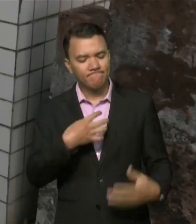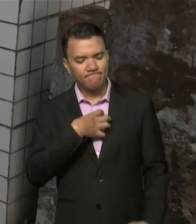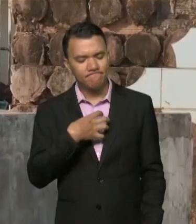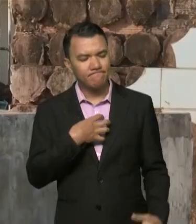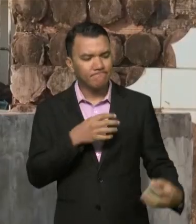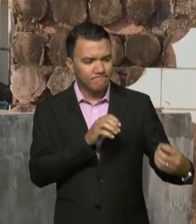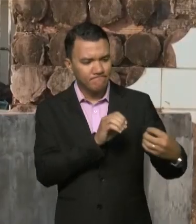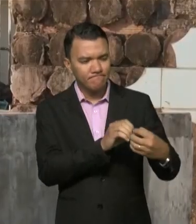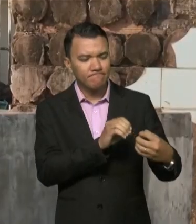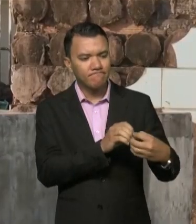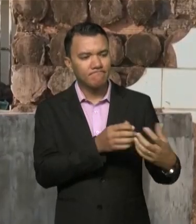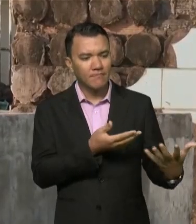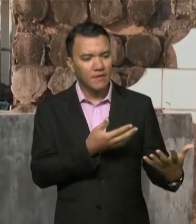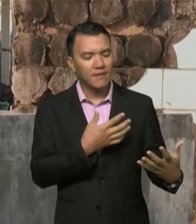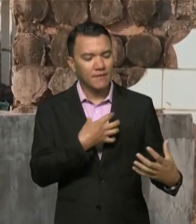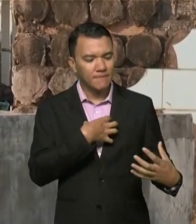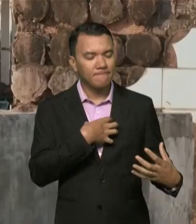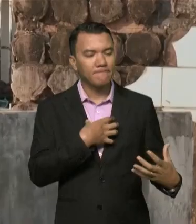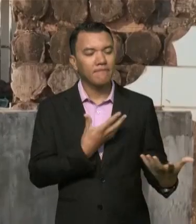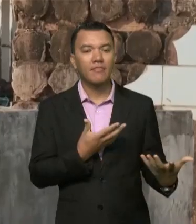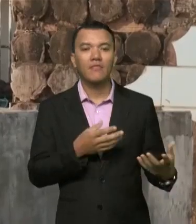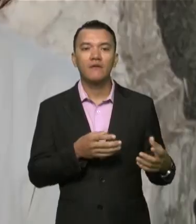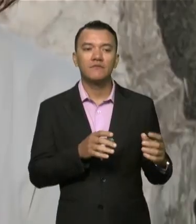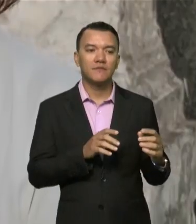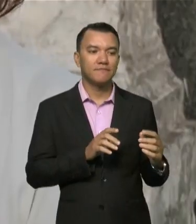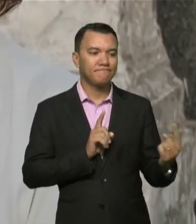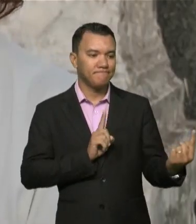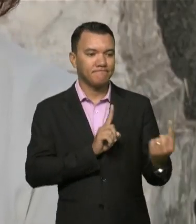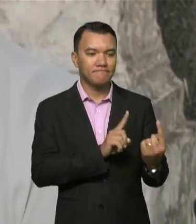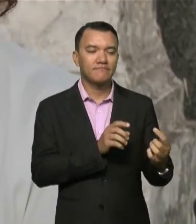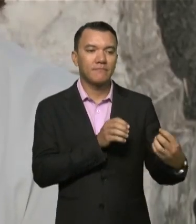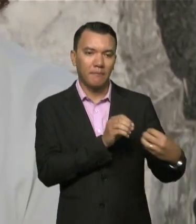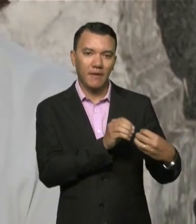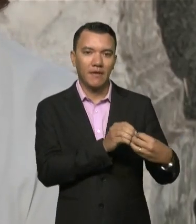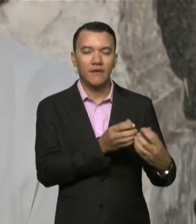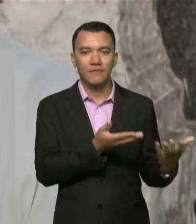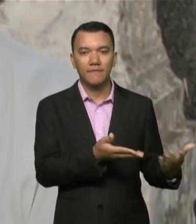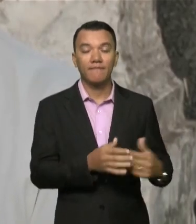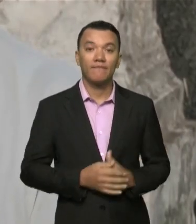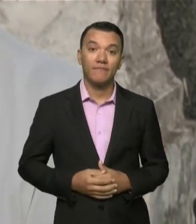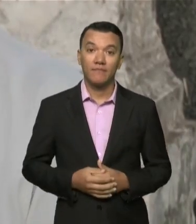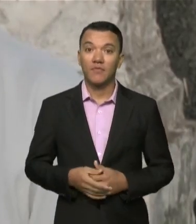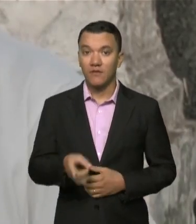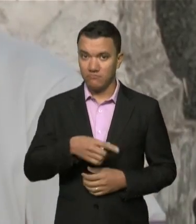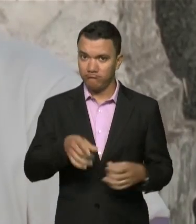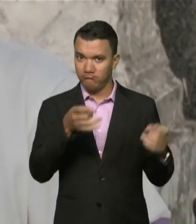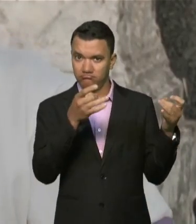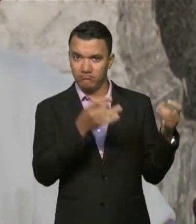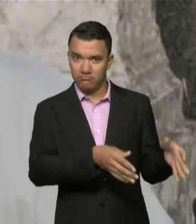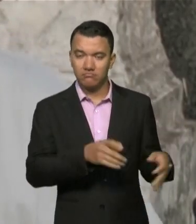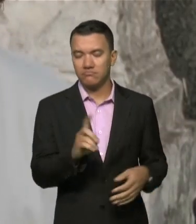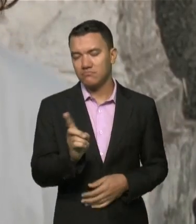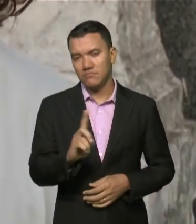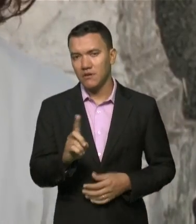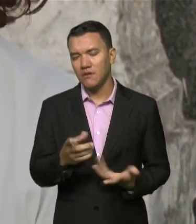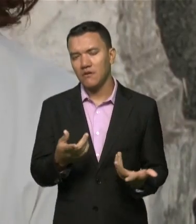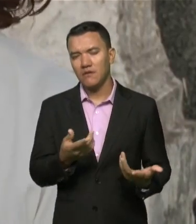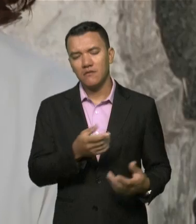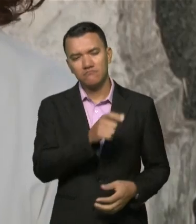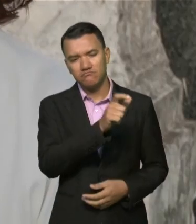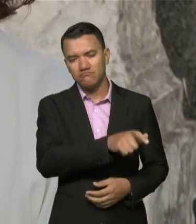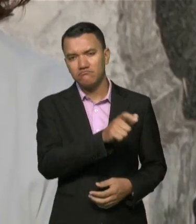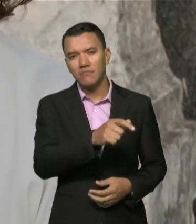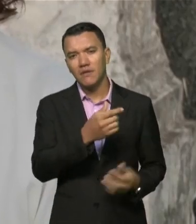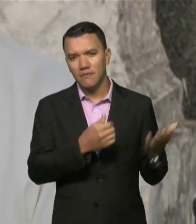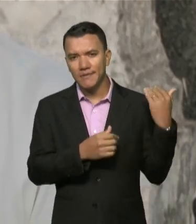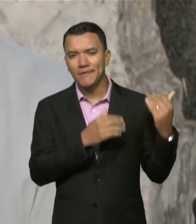ao estar ali, diante da sepultura. A gente não pode abandonar. Foram pessoas preciosas na